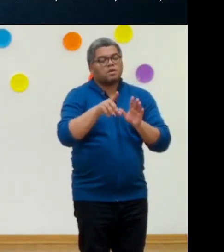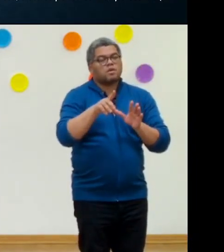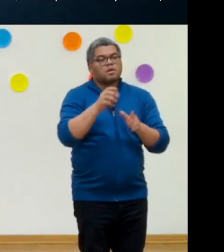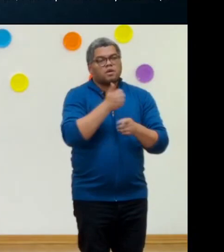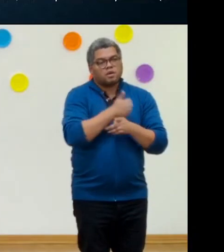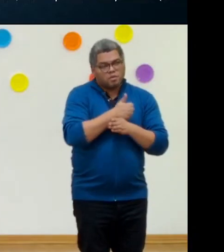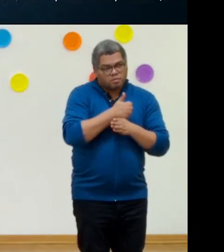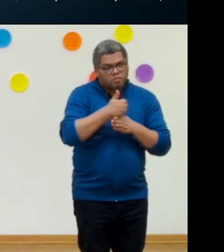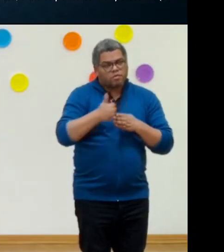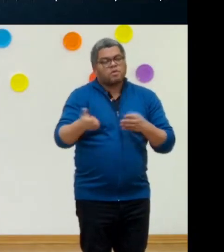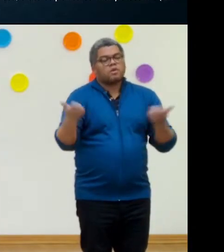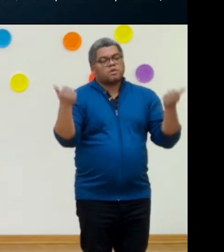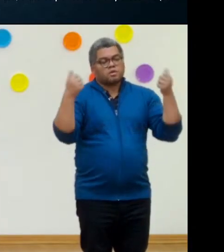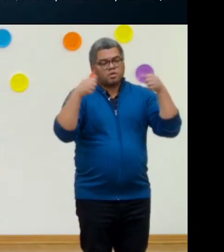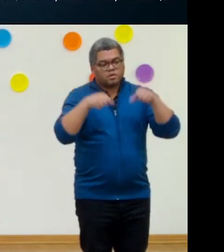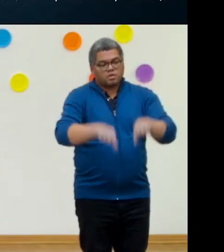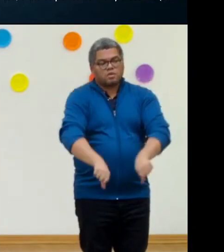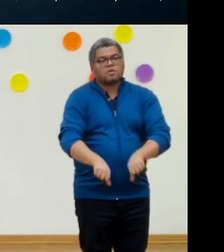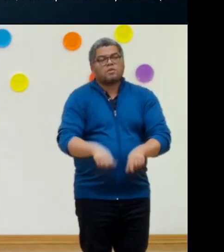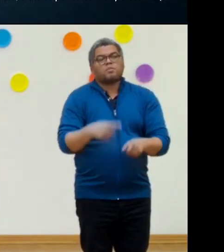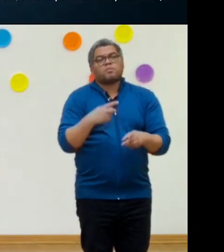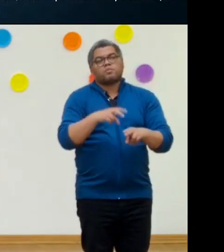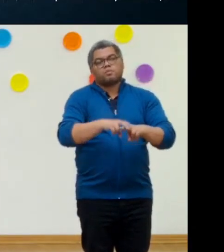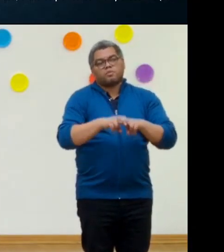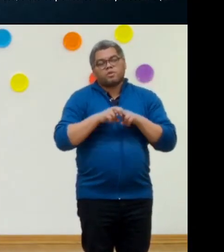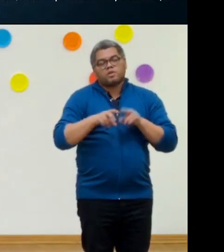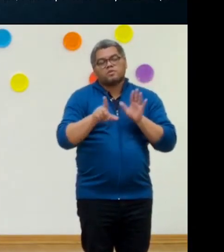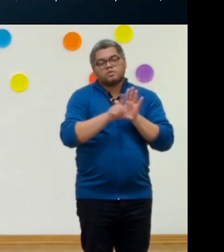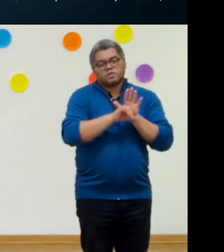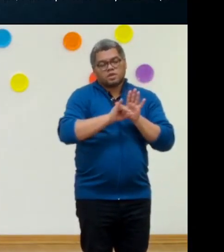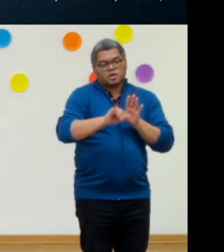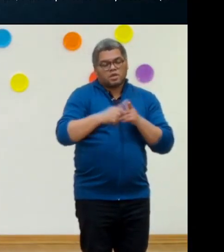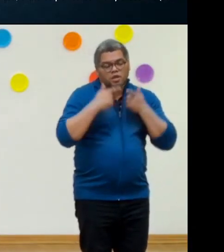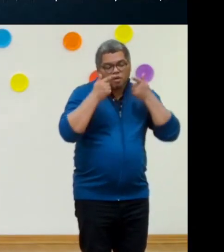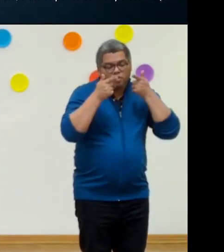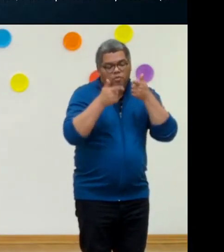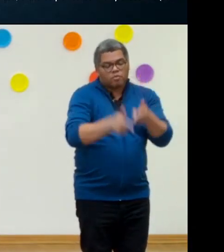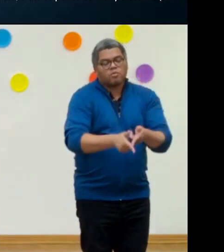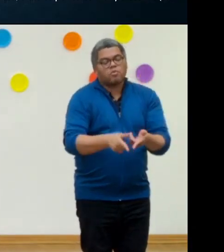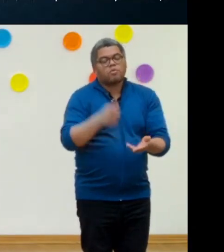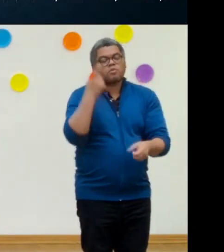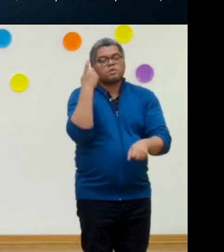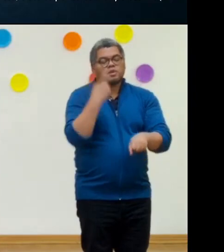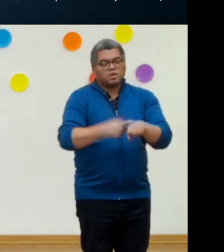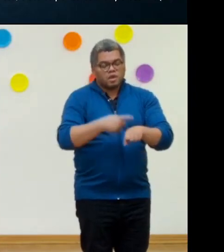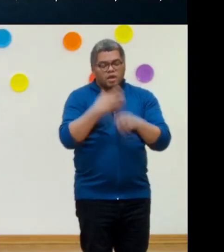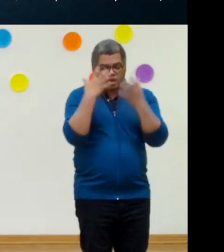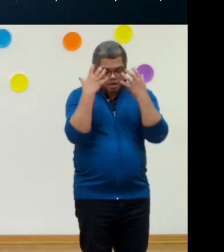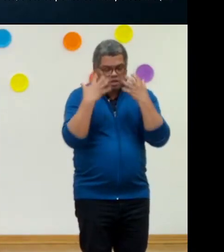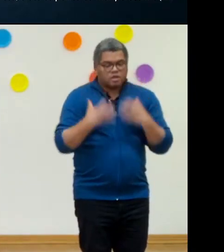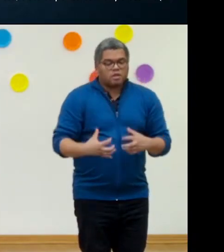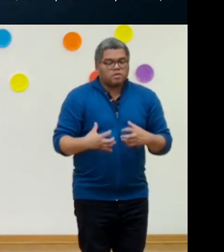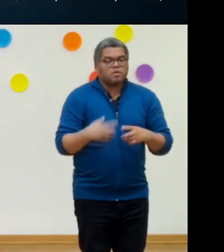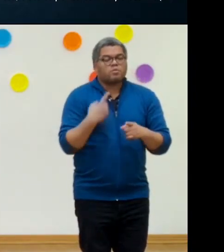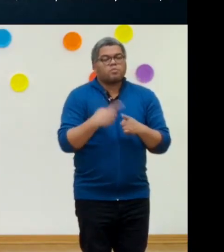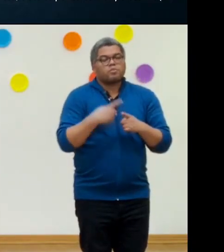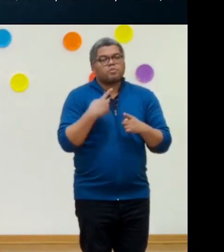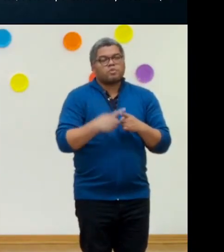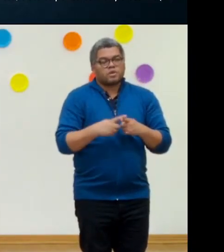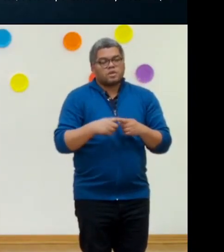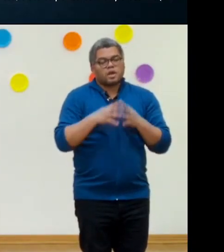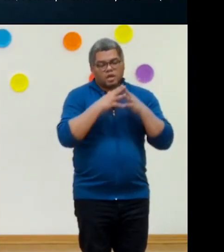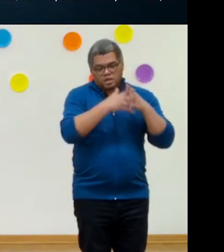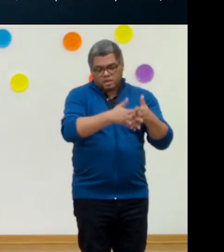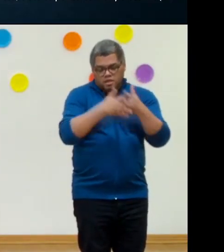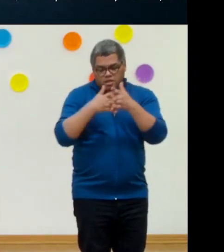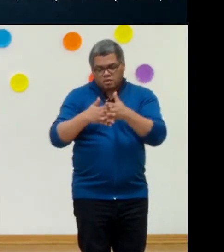dura, era apedrejamento, pena de morte, porque corrompia todo o povo. E isso é bem ilustrado